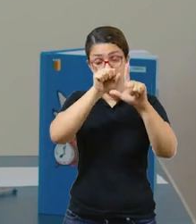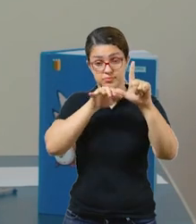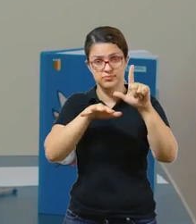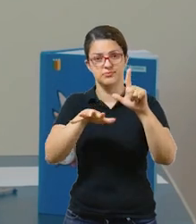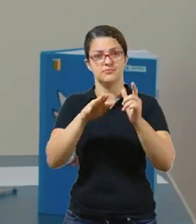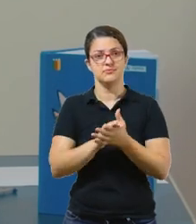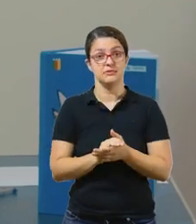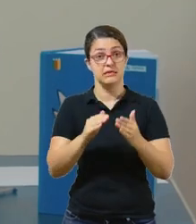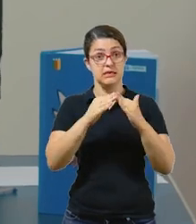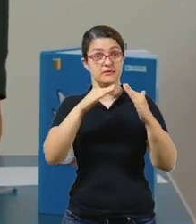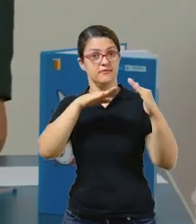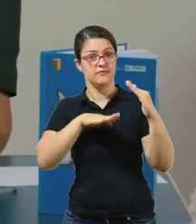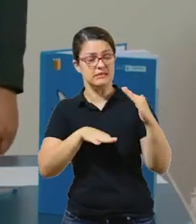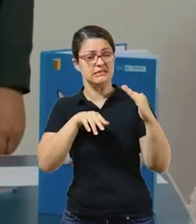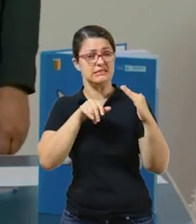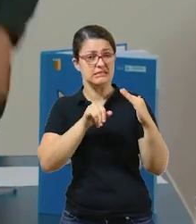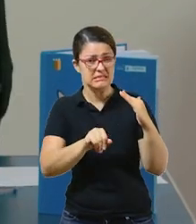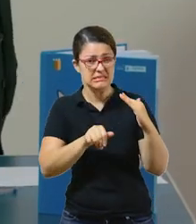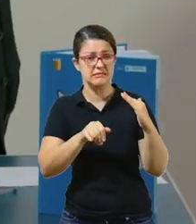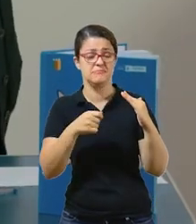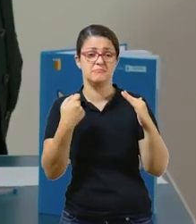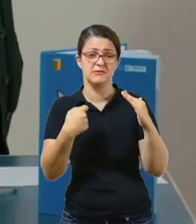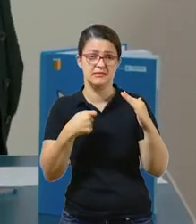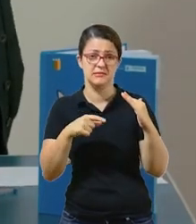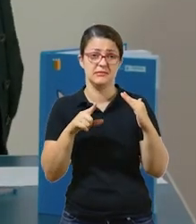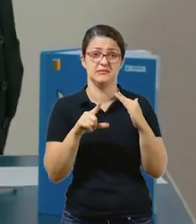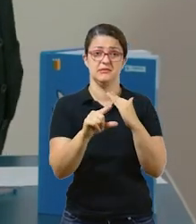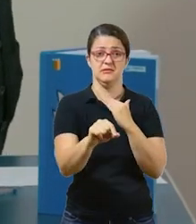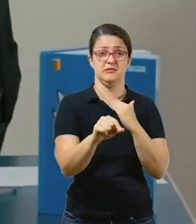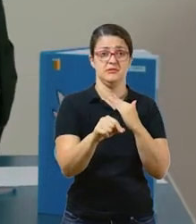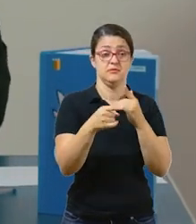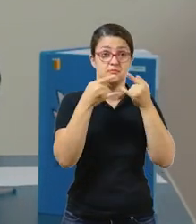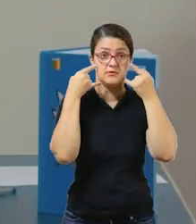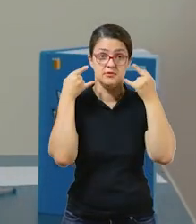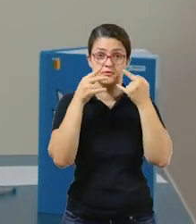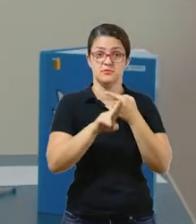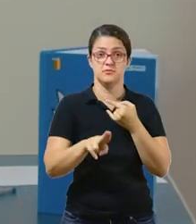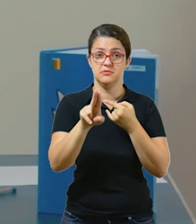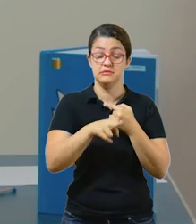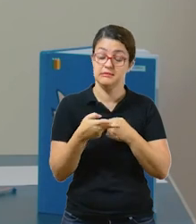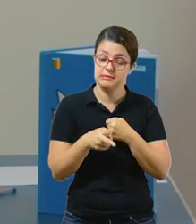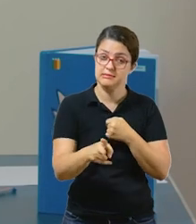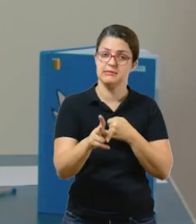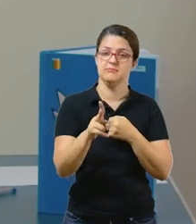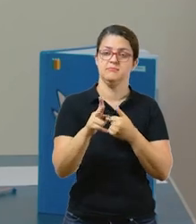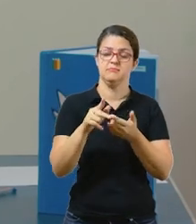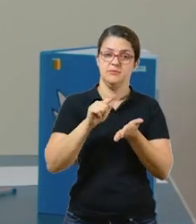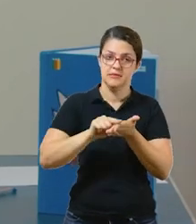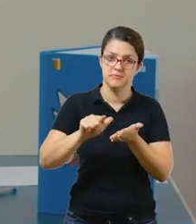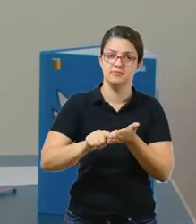em casa e se precisar sair, use a máscara e sempre